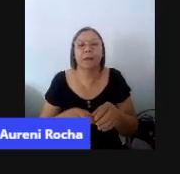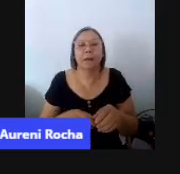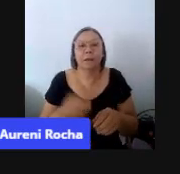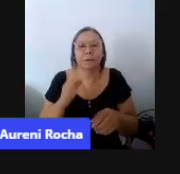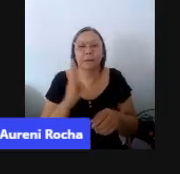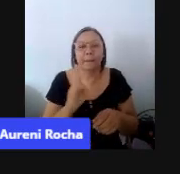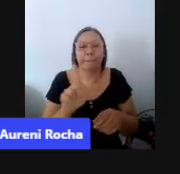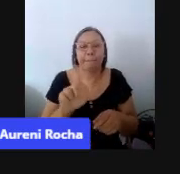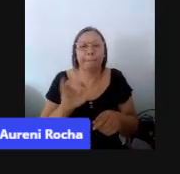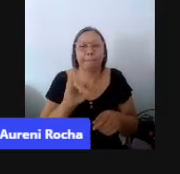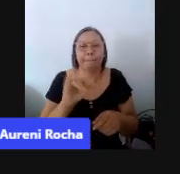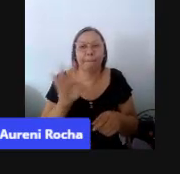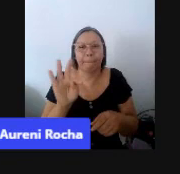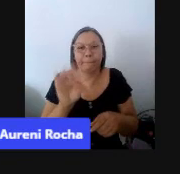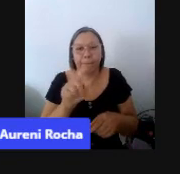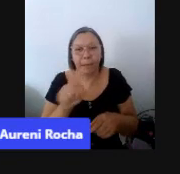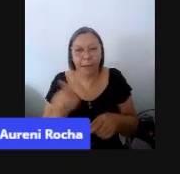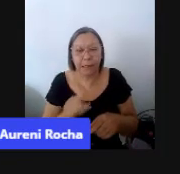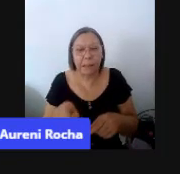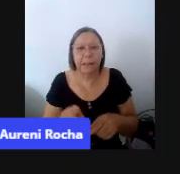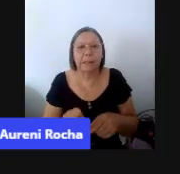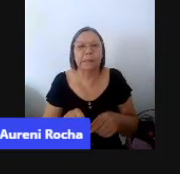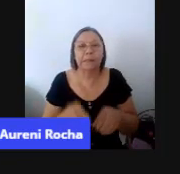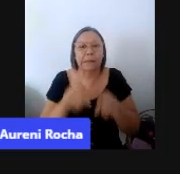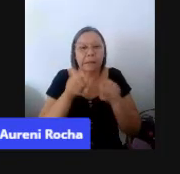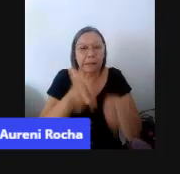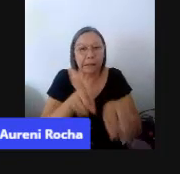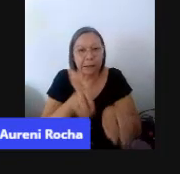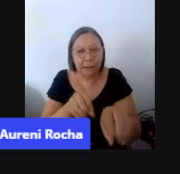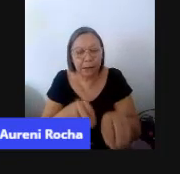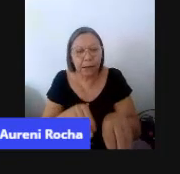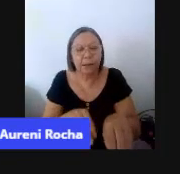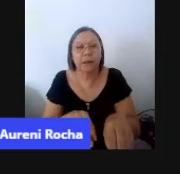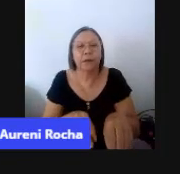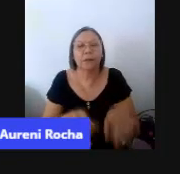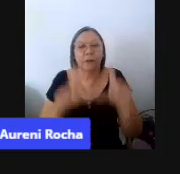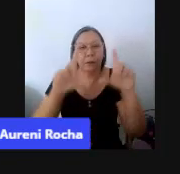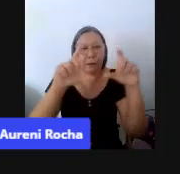fotos ilustrando, né, algumas campanhas, não necessariamente ligadas